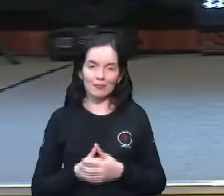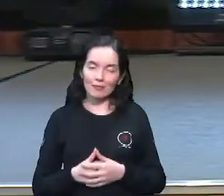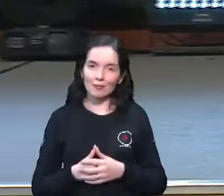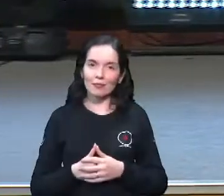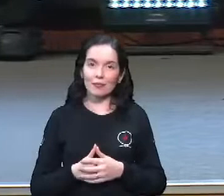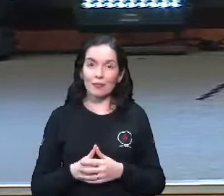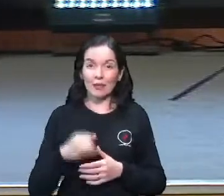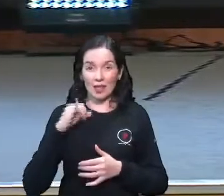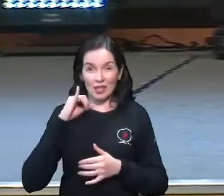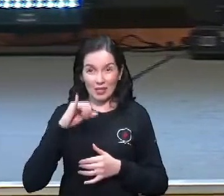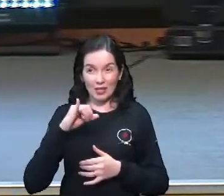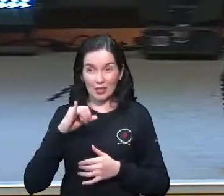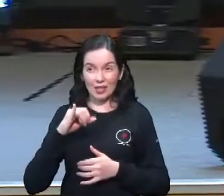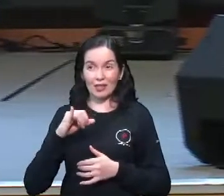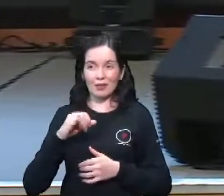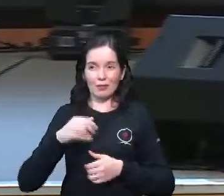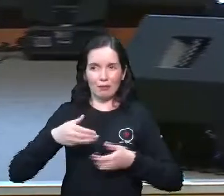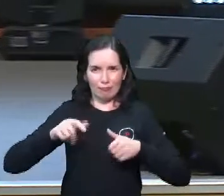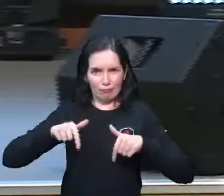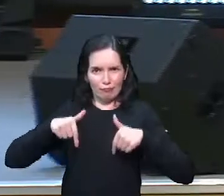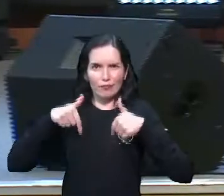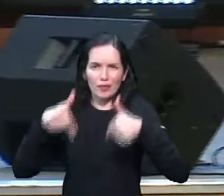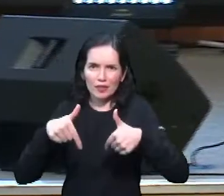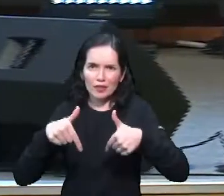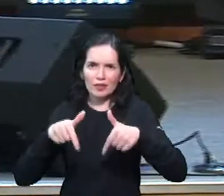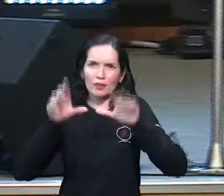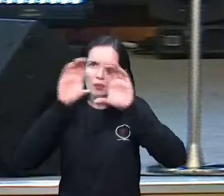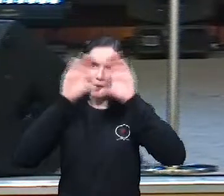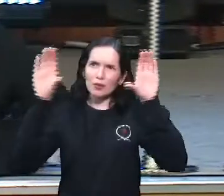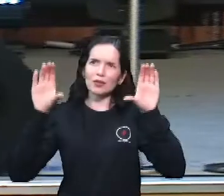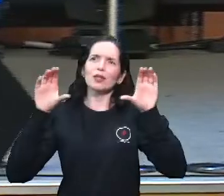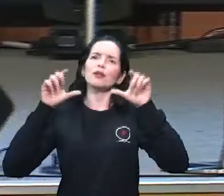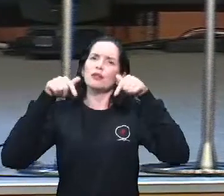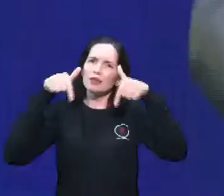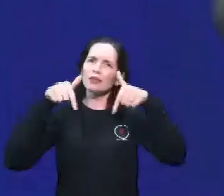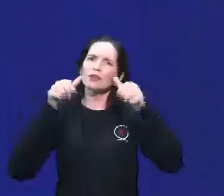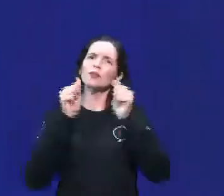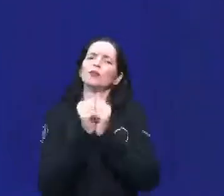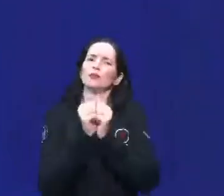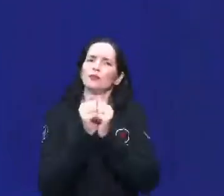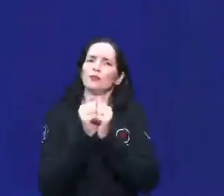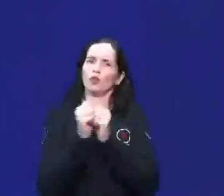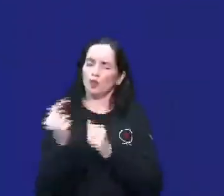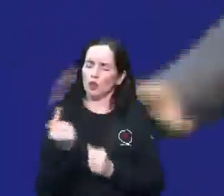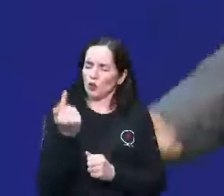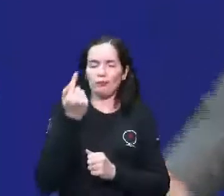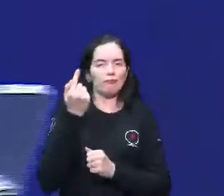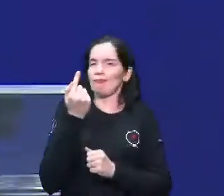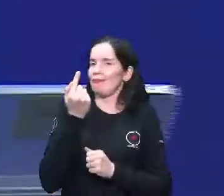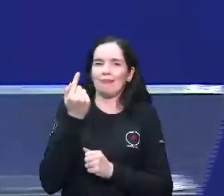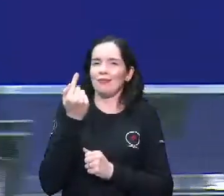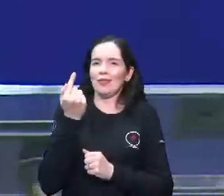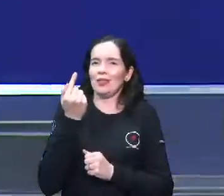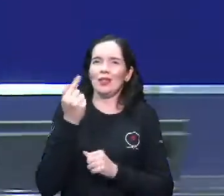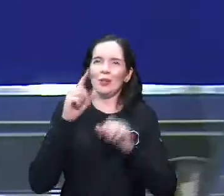você se movimentar, acredite, o céu está indo contigo. Você não está indo sozinho, o céu está indo